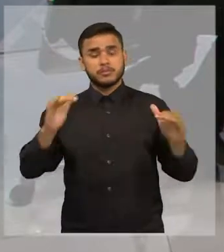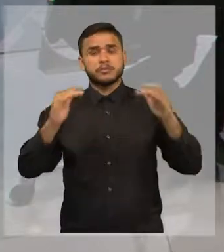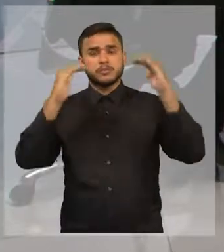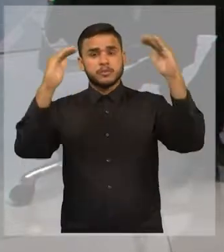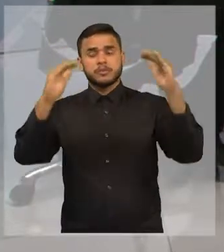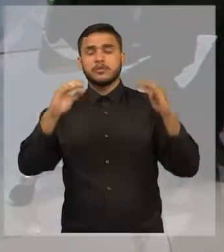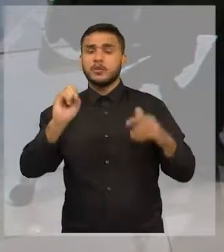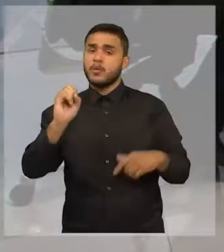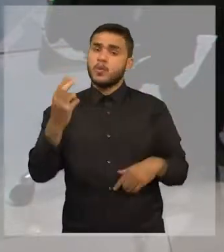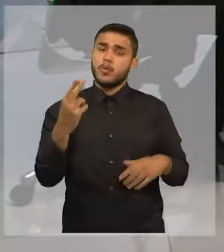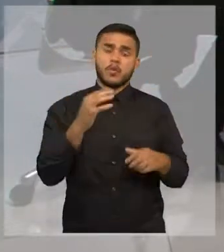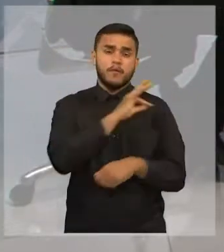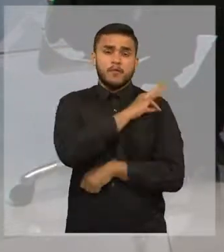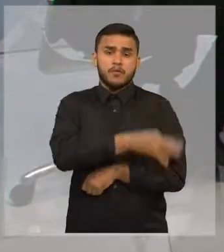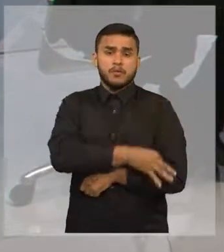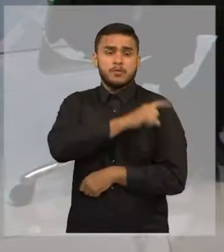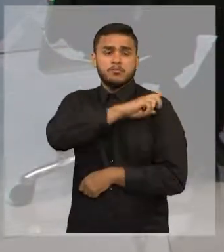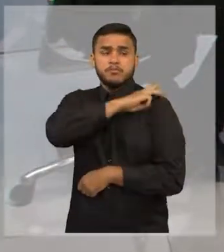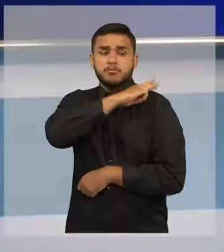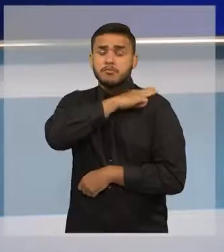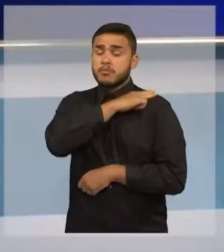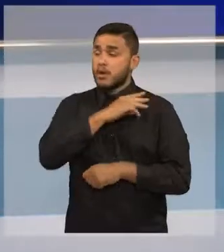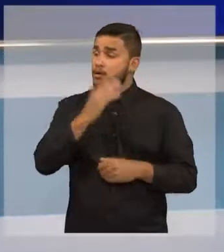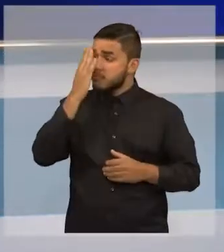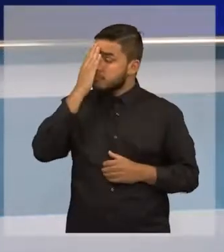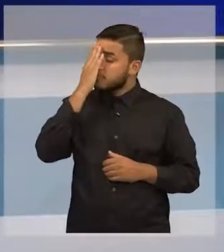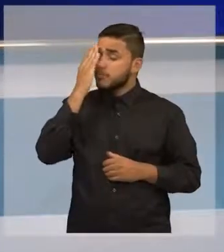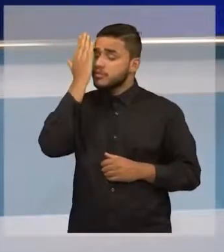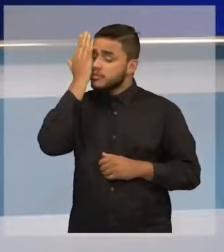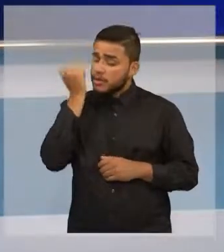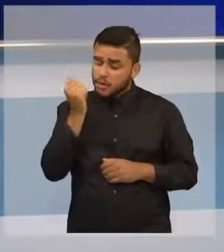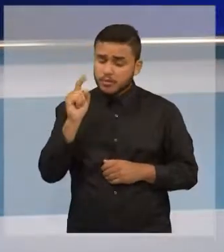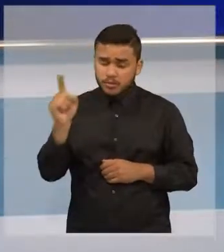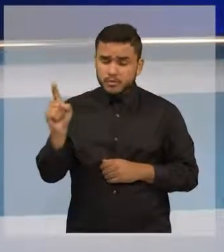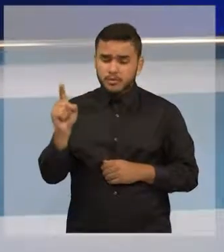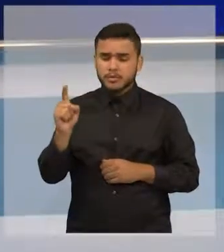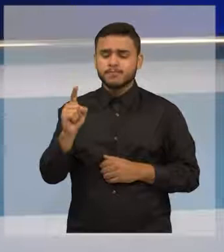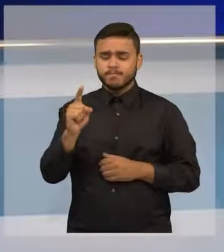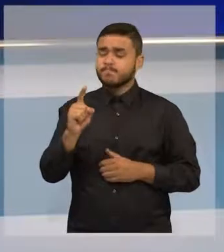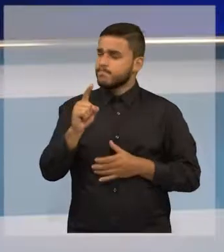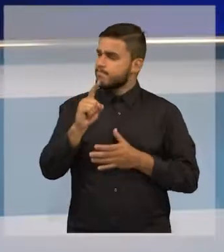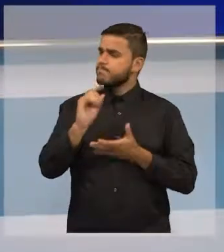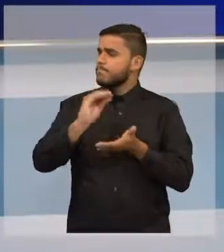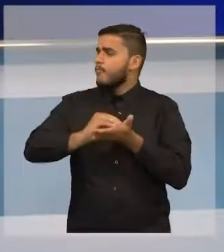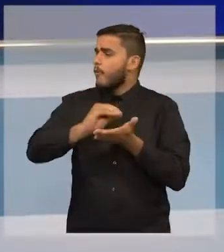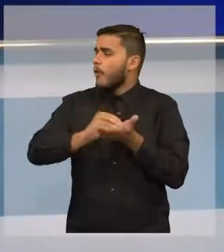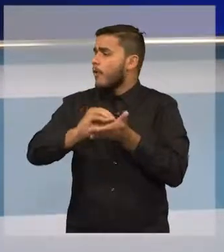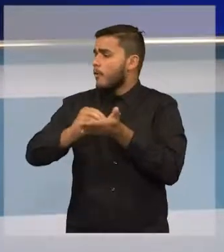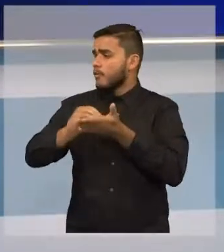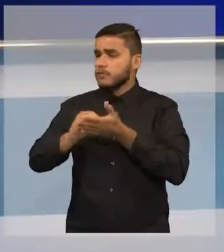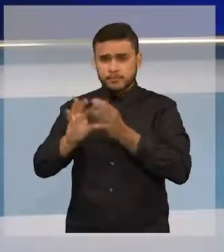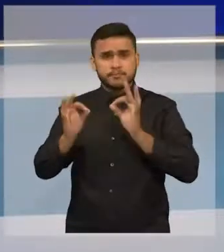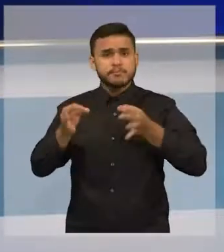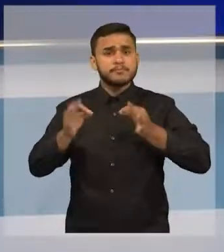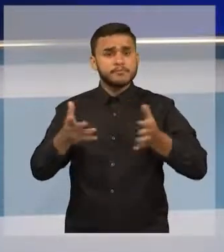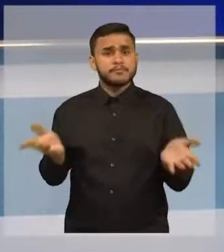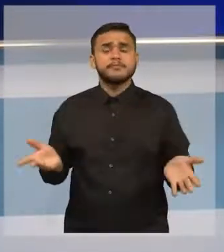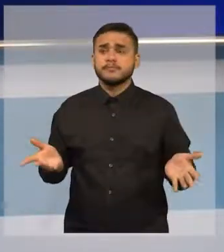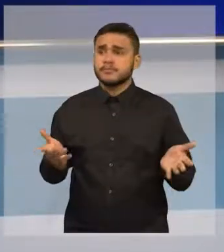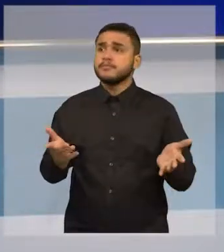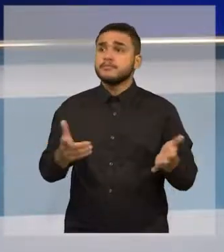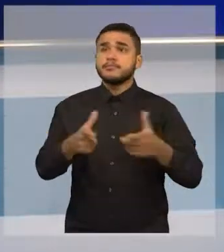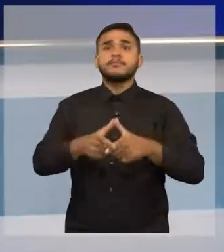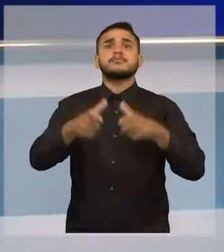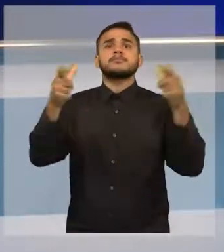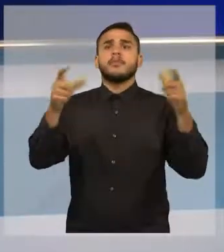superior quanto no ensino fundamental e médio, também é uma qualidade sofrível. Basta ver que grande parte dos nossos alunos